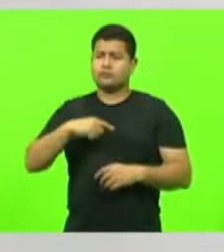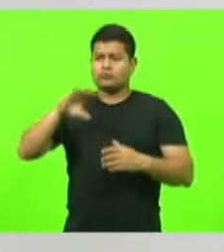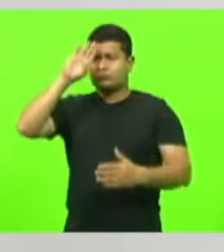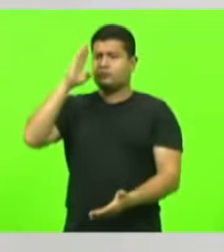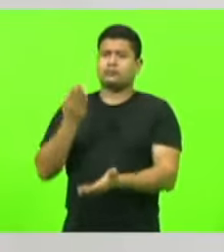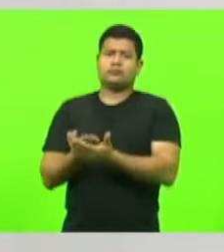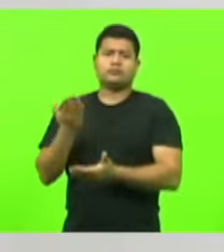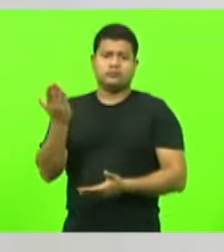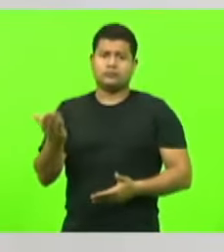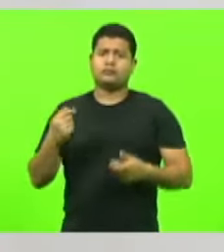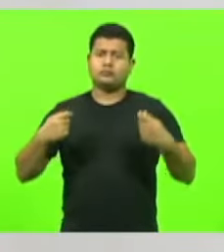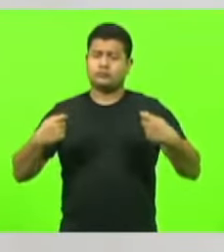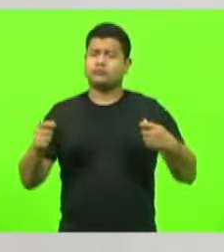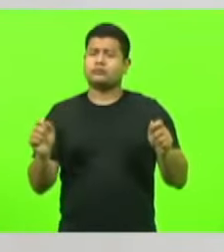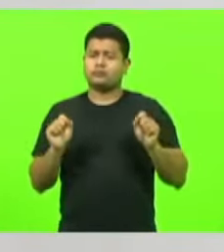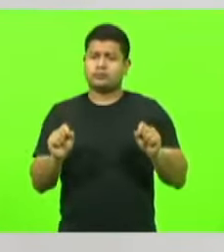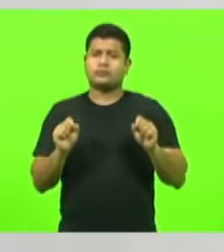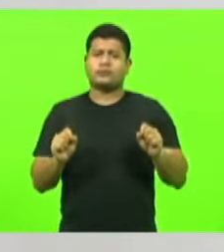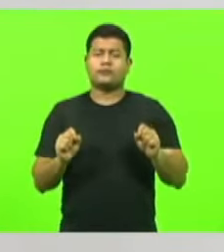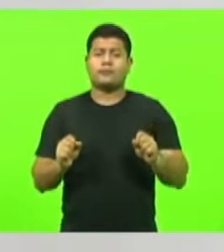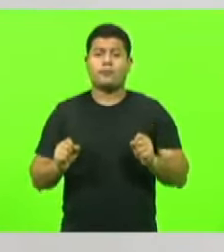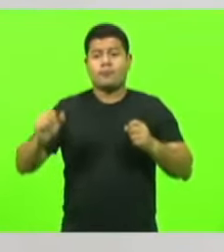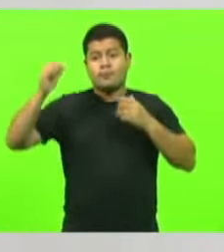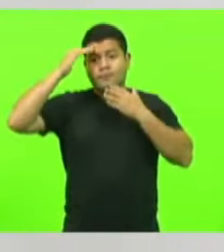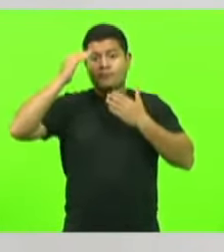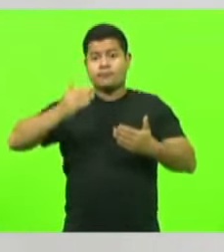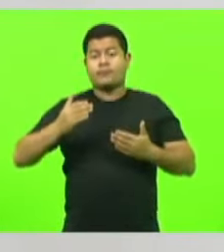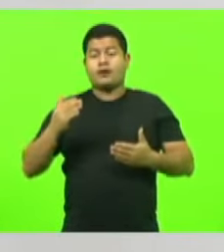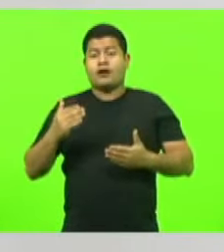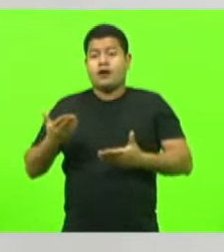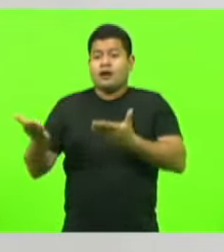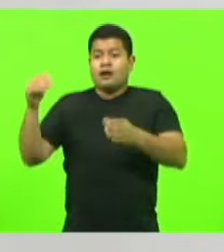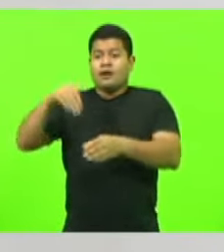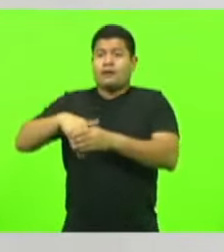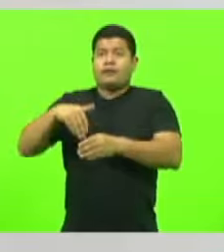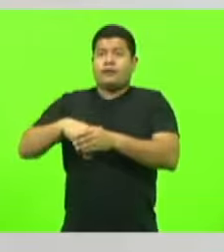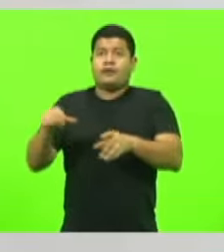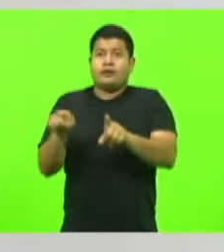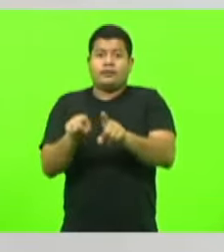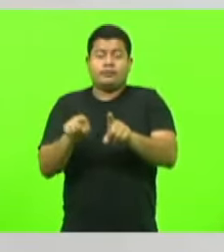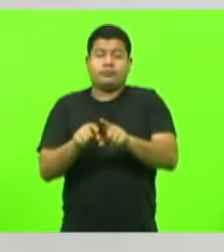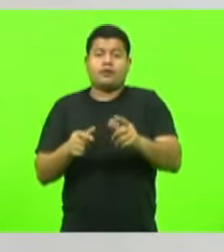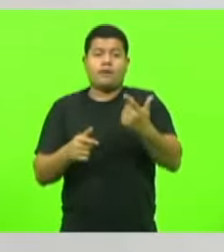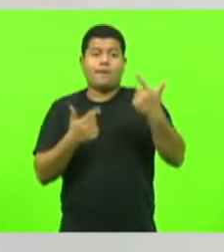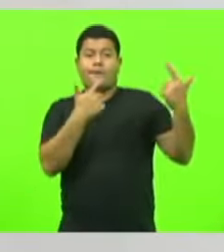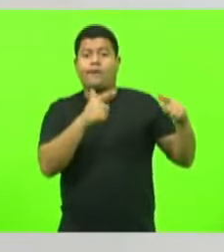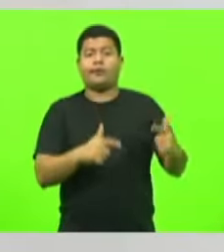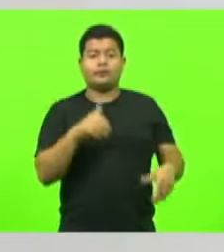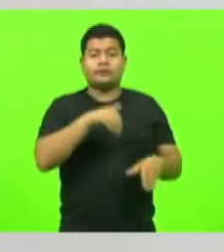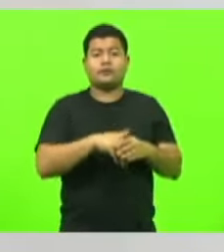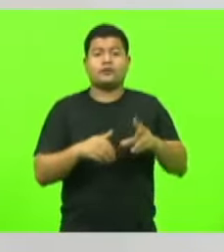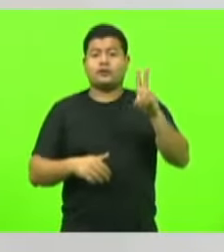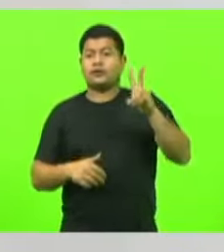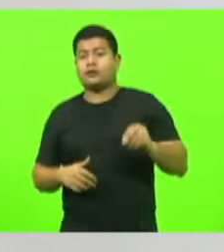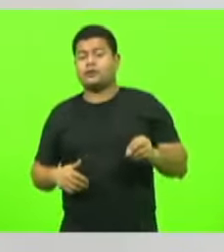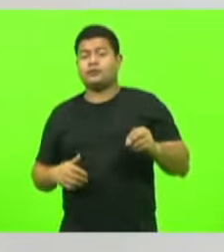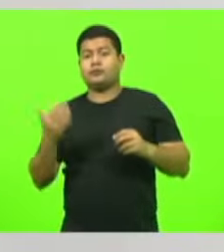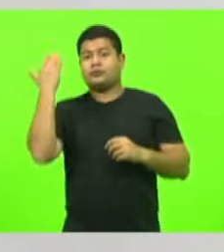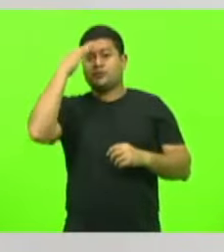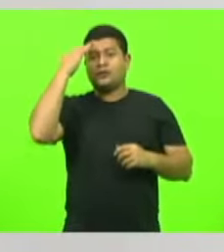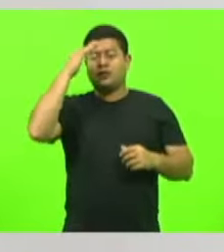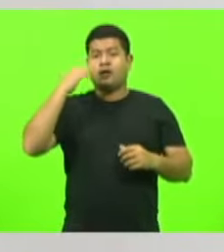próprio presidente, muito obrigado àqueles que votaram sim e também àqueles que votaram não. Até porque quem entende minimamente de